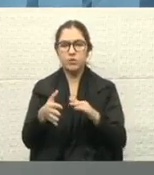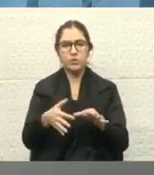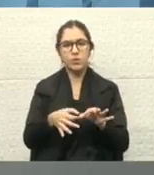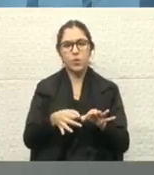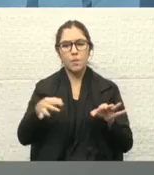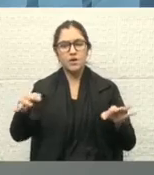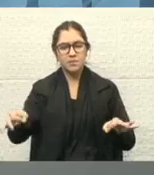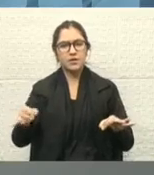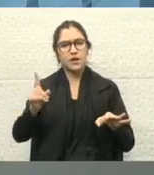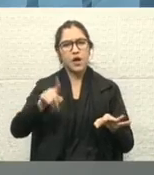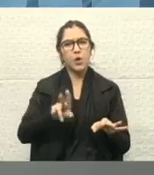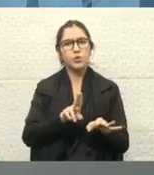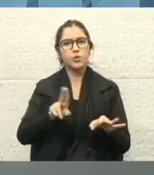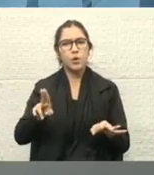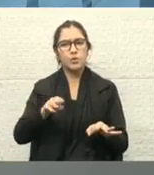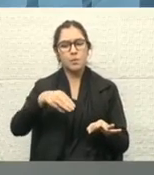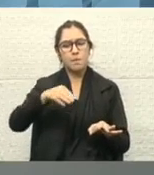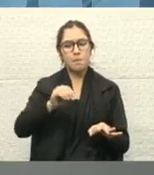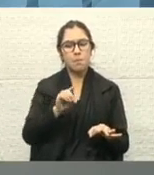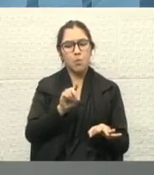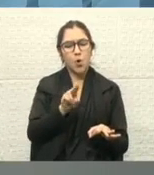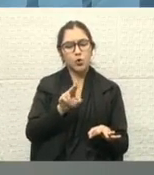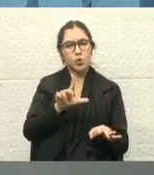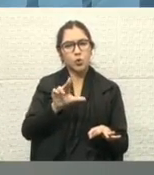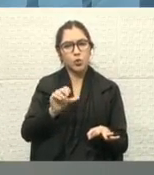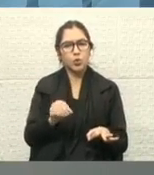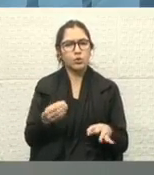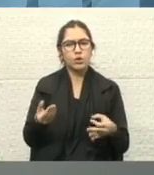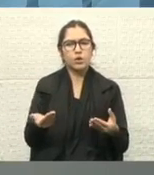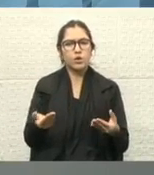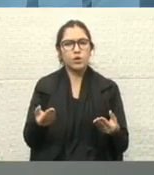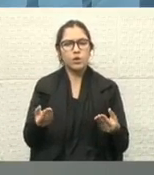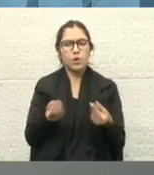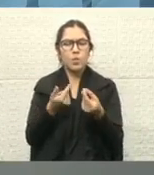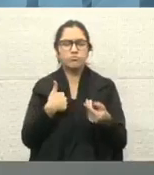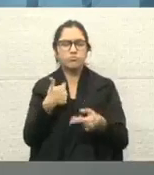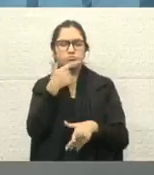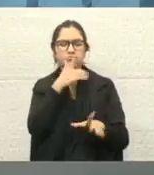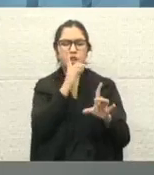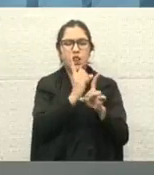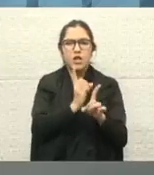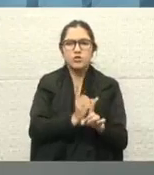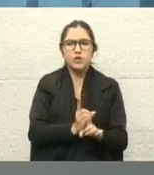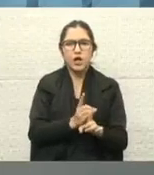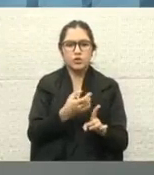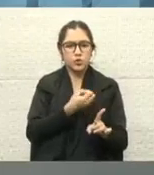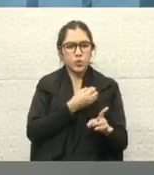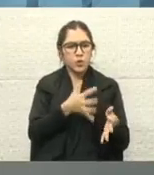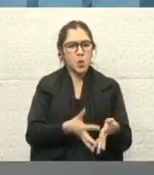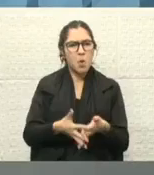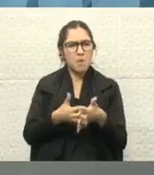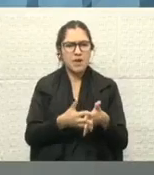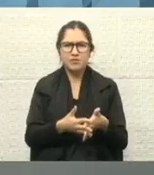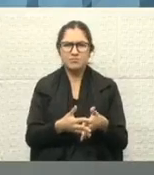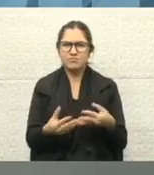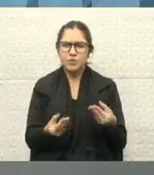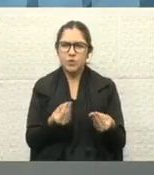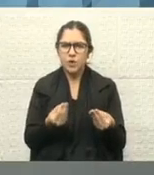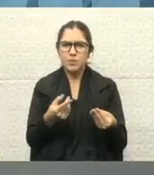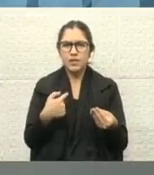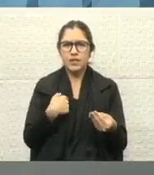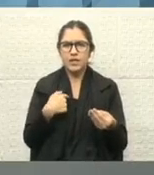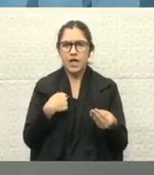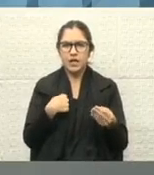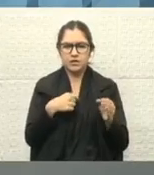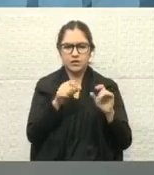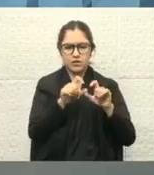esse comprimento vai ser chamado de módulo. E como que eu identifico o módulo de um número complexo? A